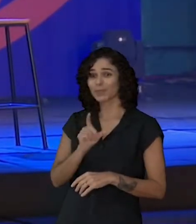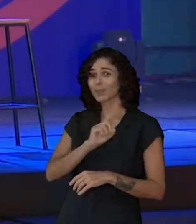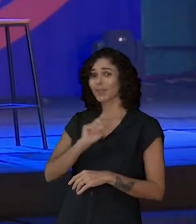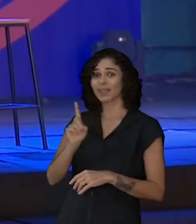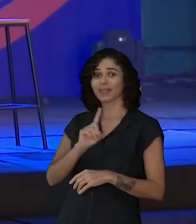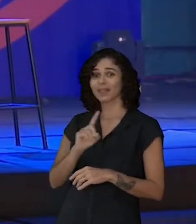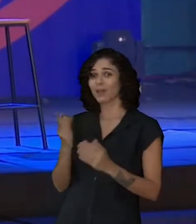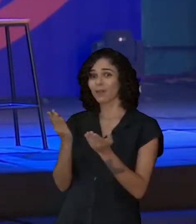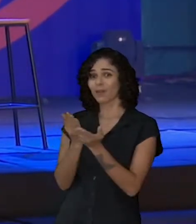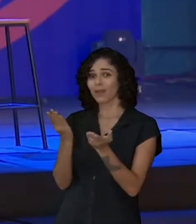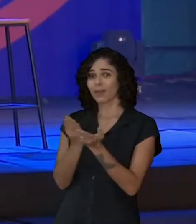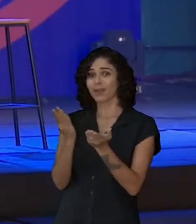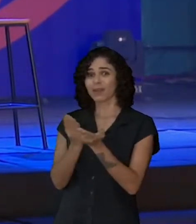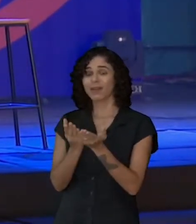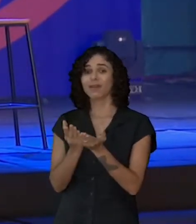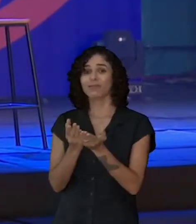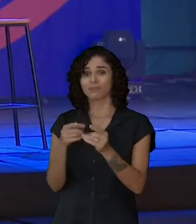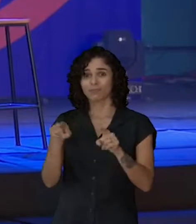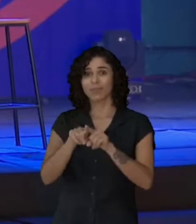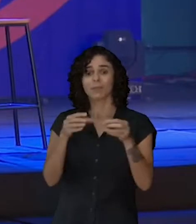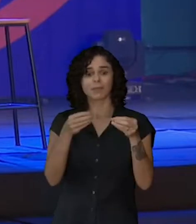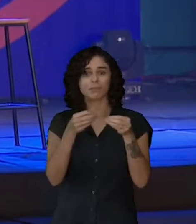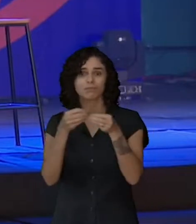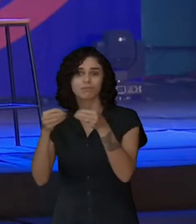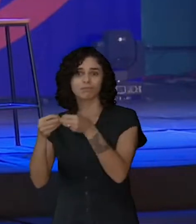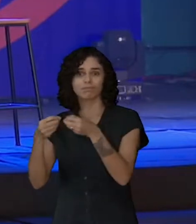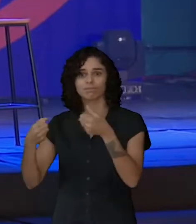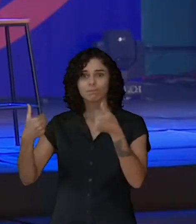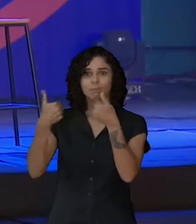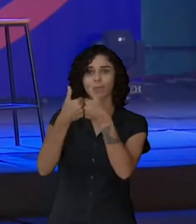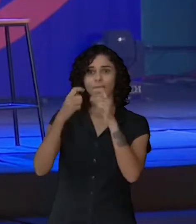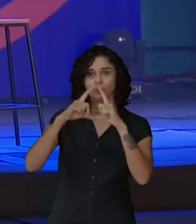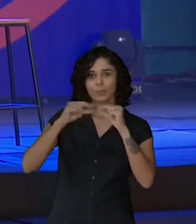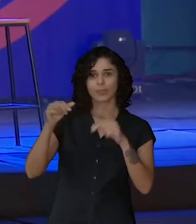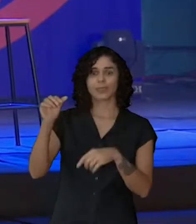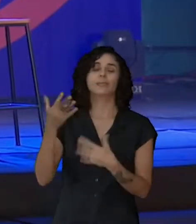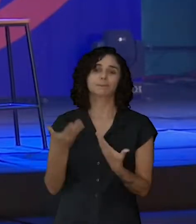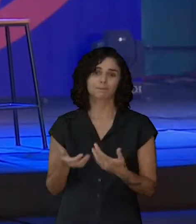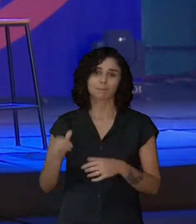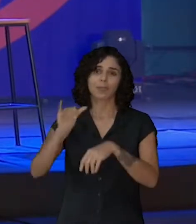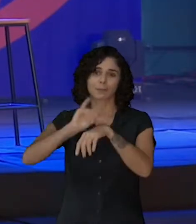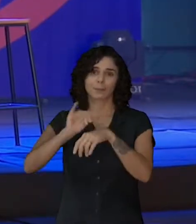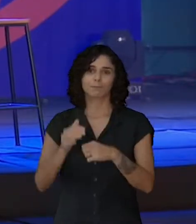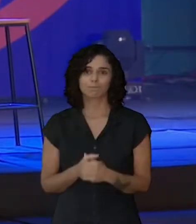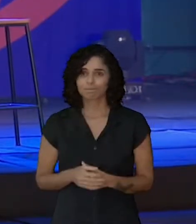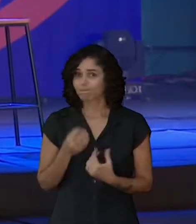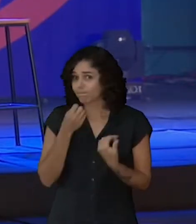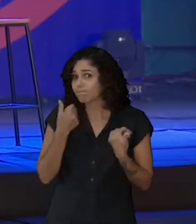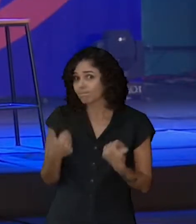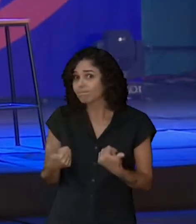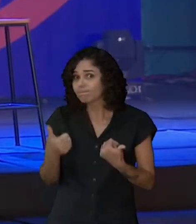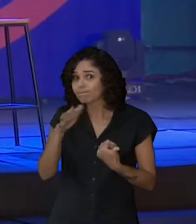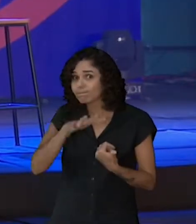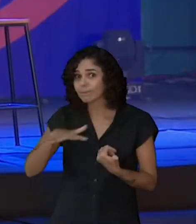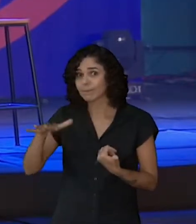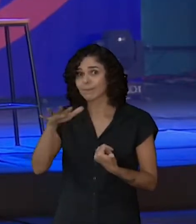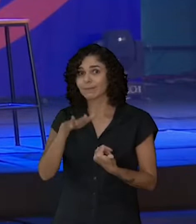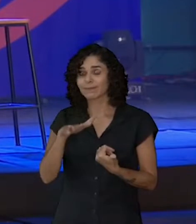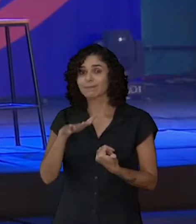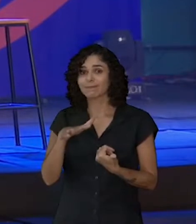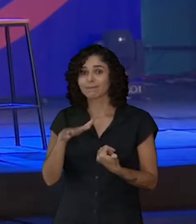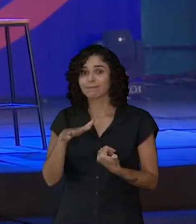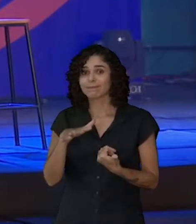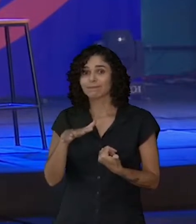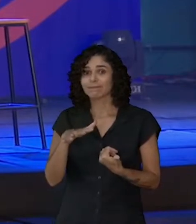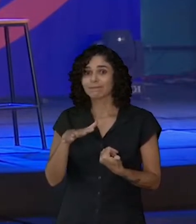também o entorno mais próximo. Tá bom para você? Está um bom